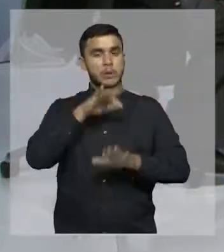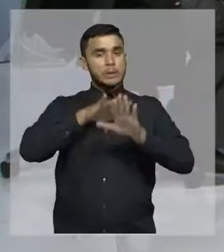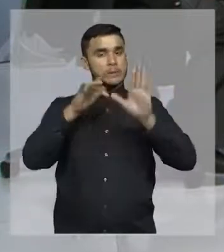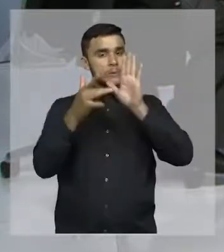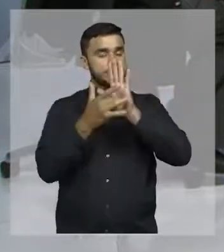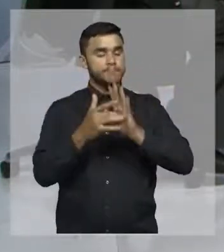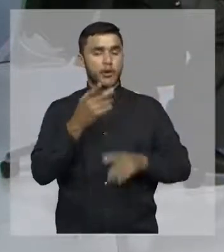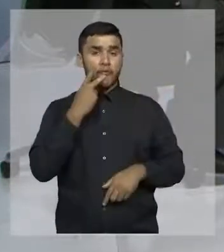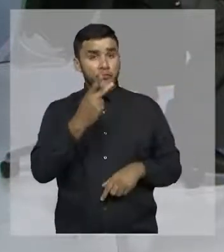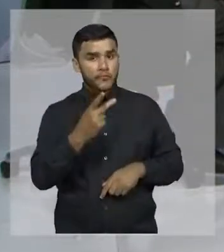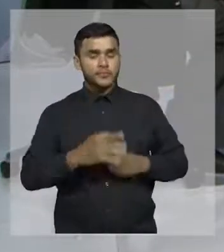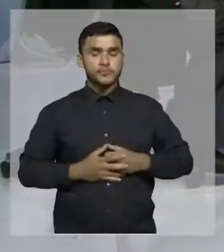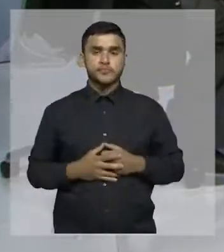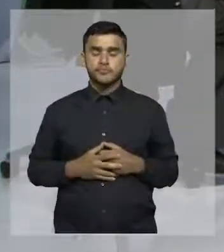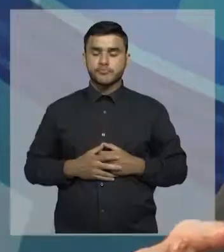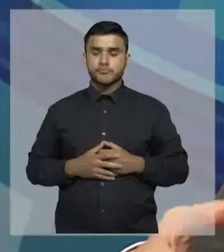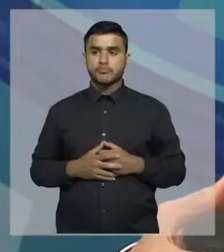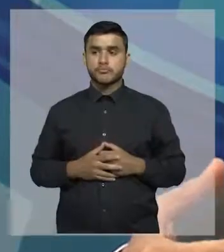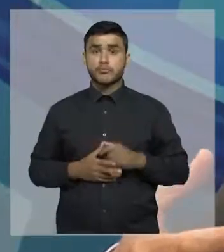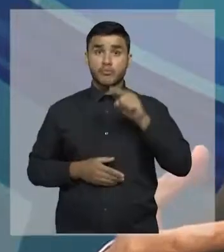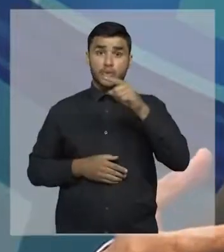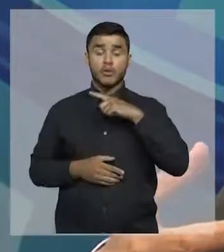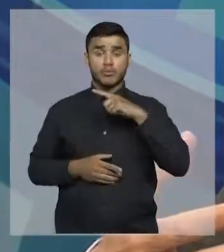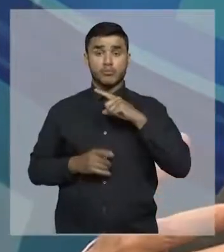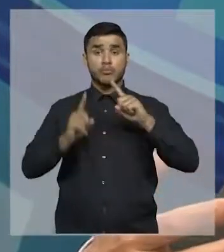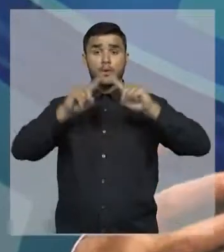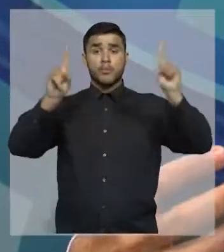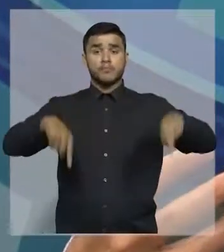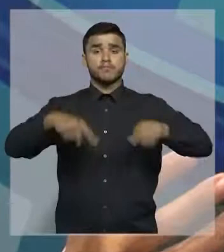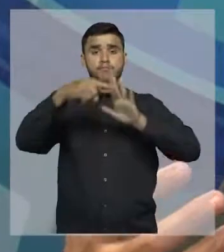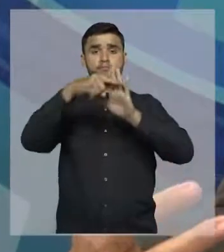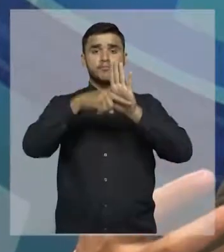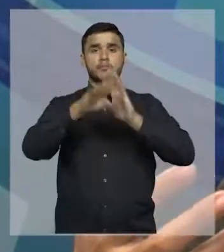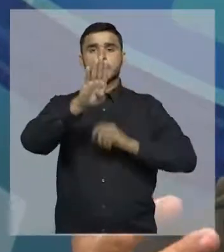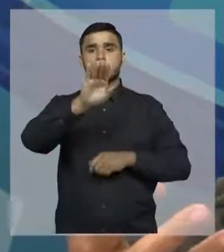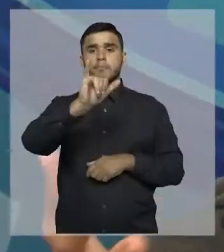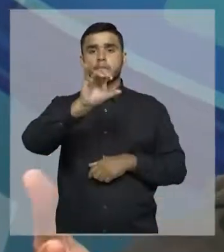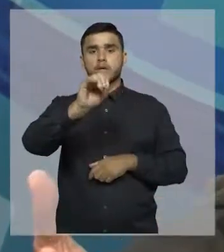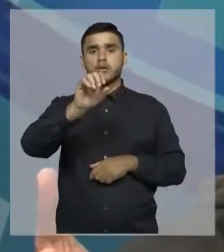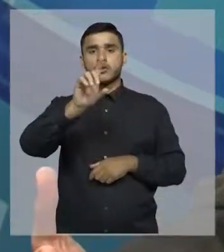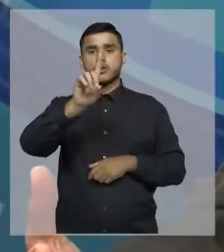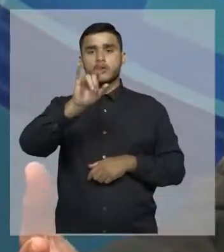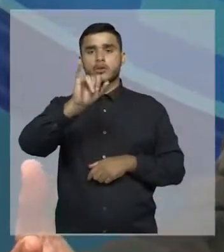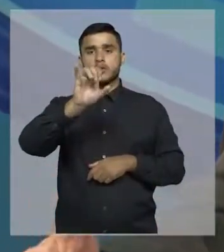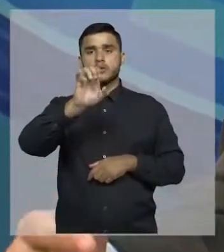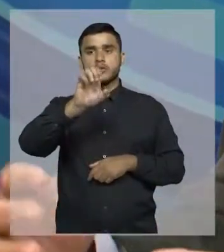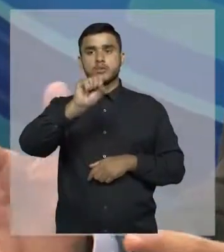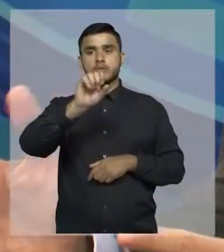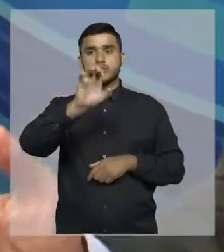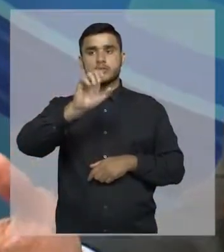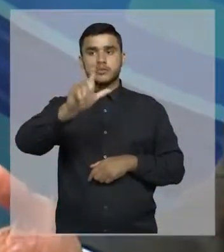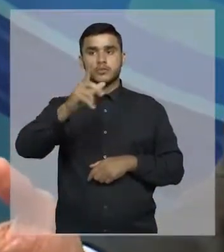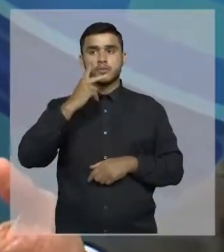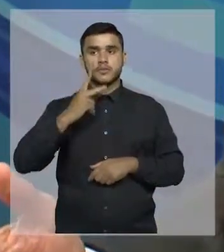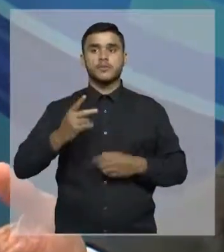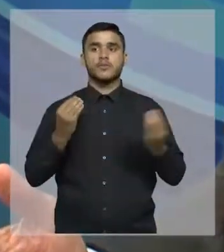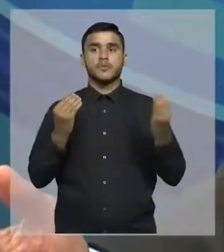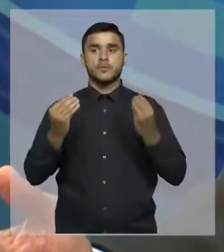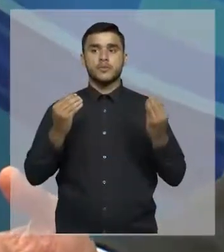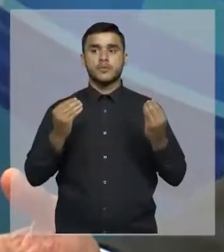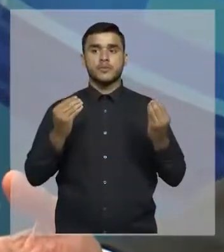biodiesel, que o país se enlevou com a ideia do pré-sal e abandonou o